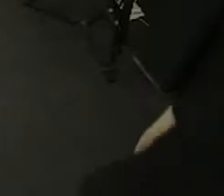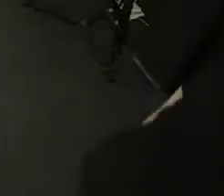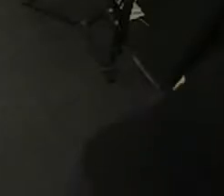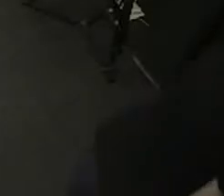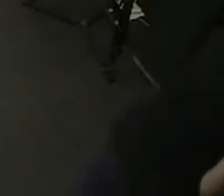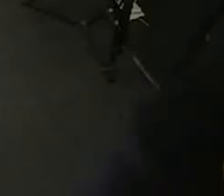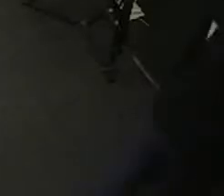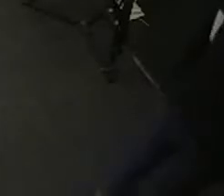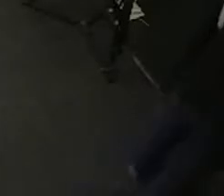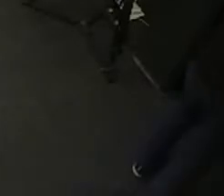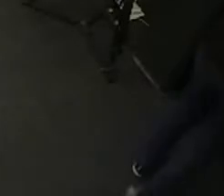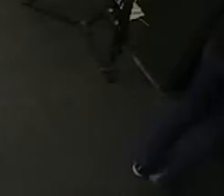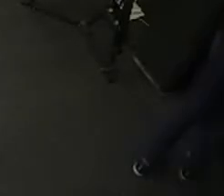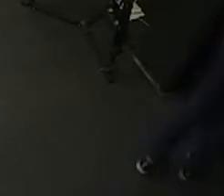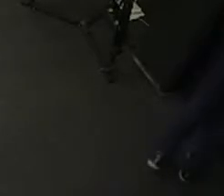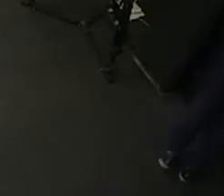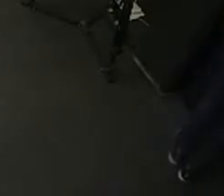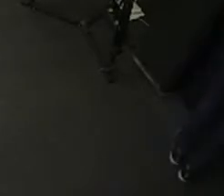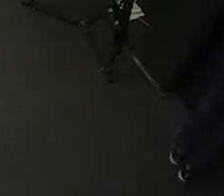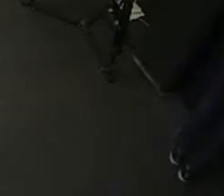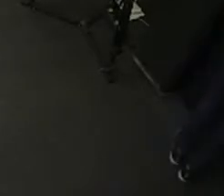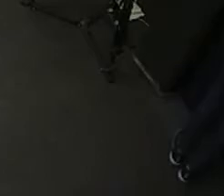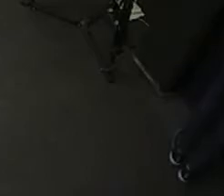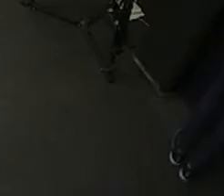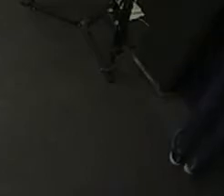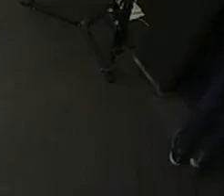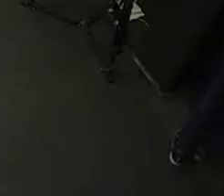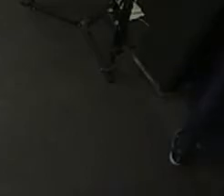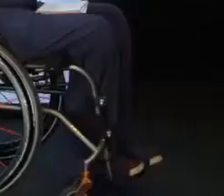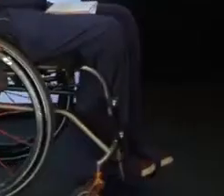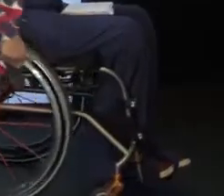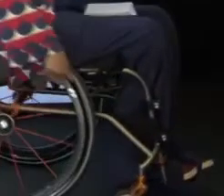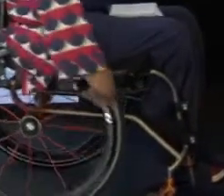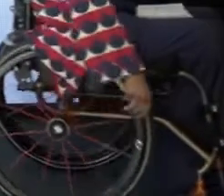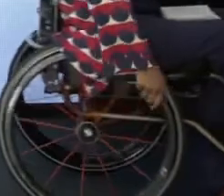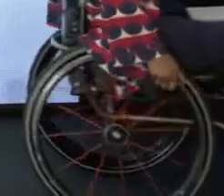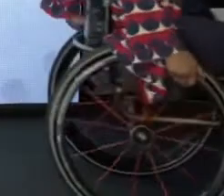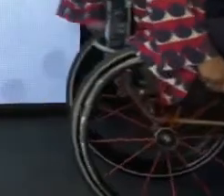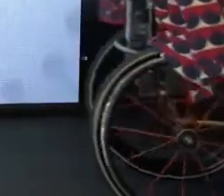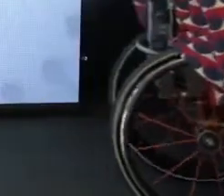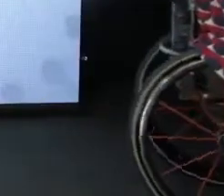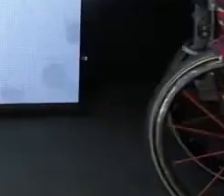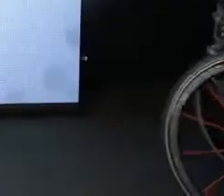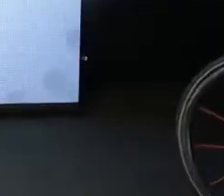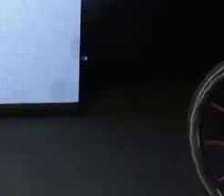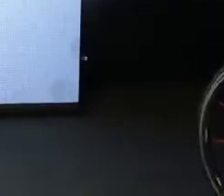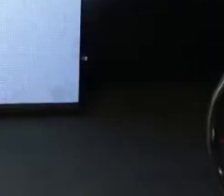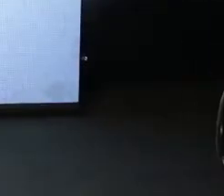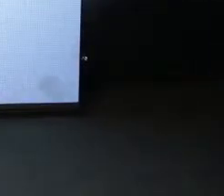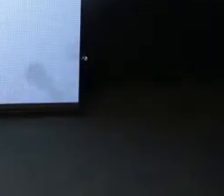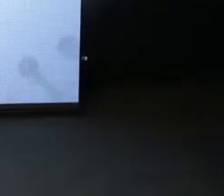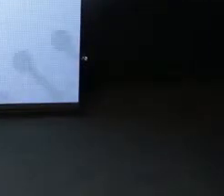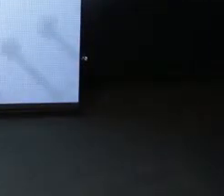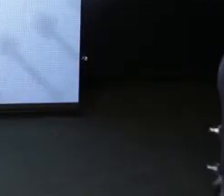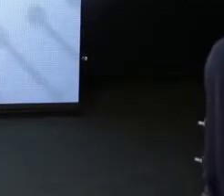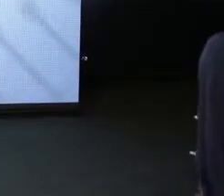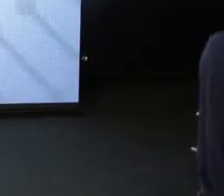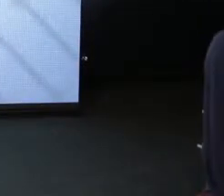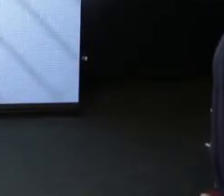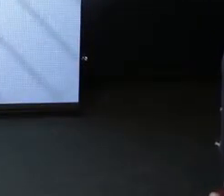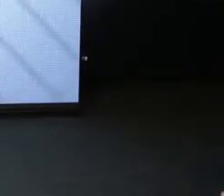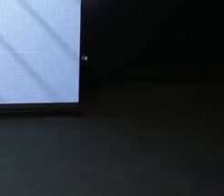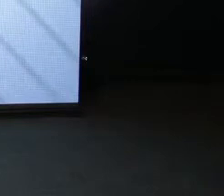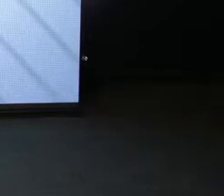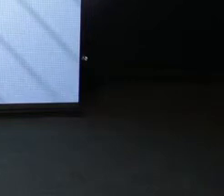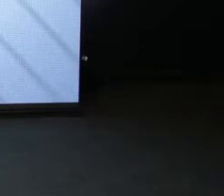é uma mãe preta aos está falando é isso boba obrigada gente boa tarde Primeiro vou